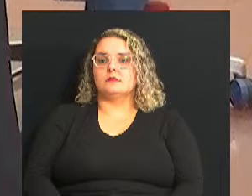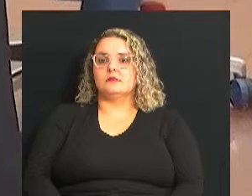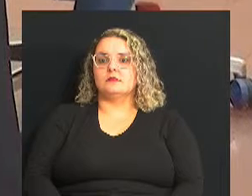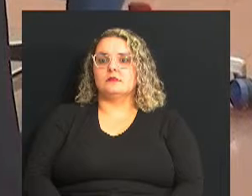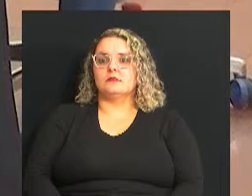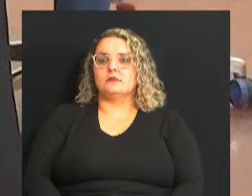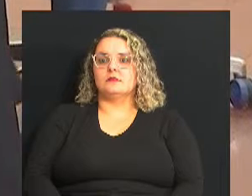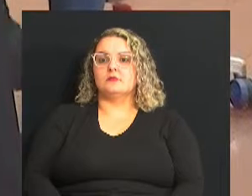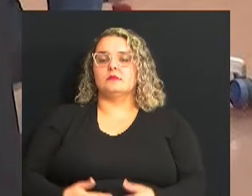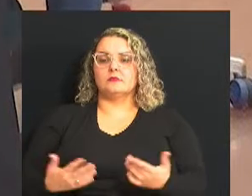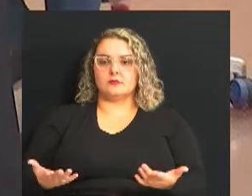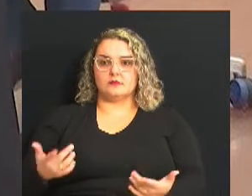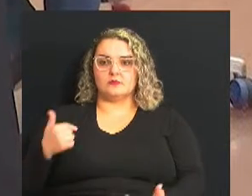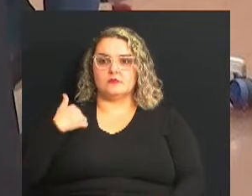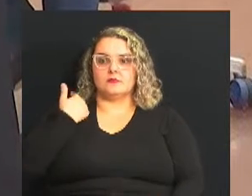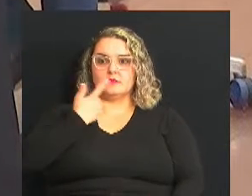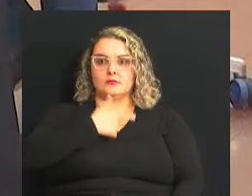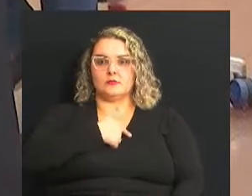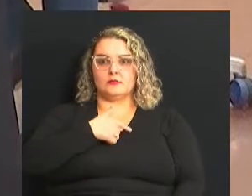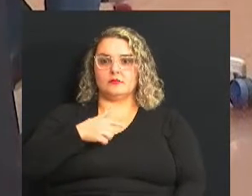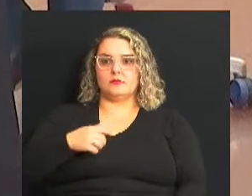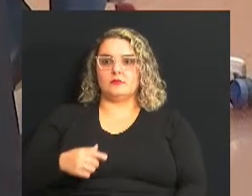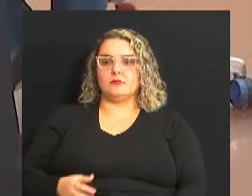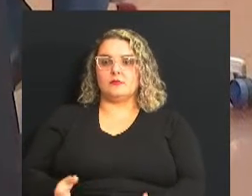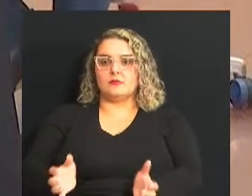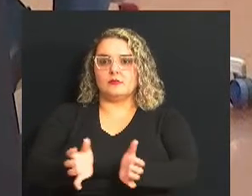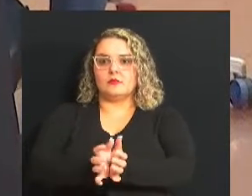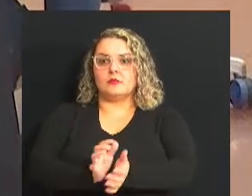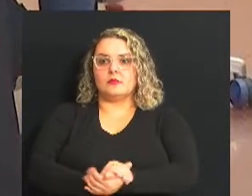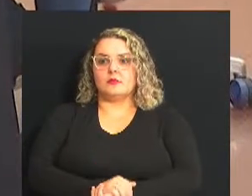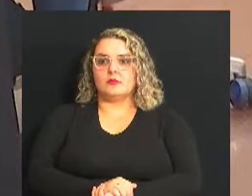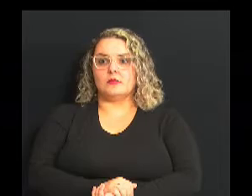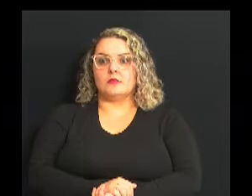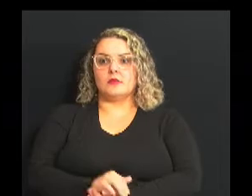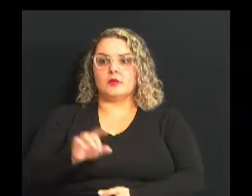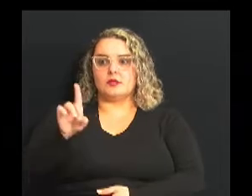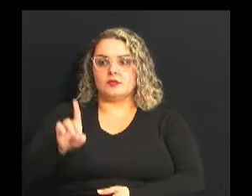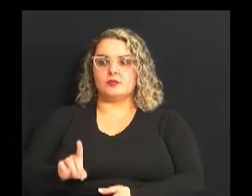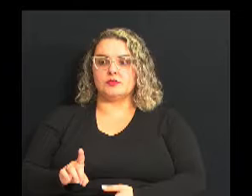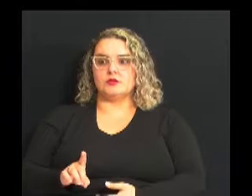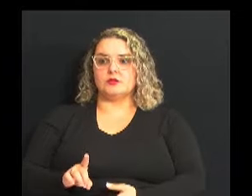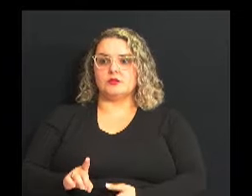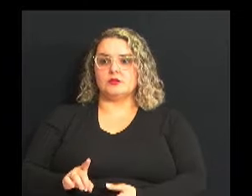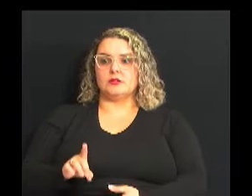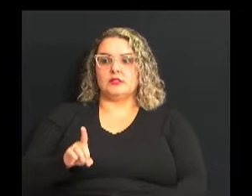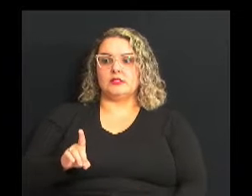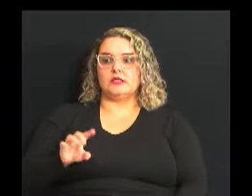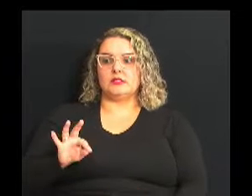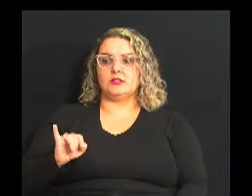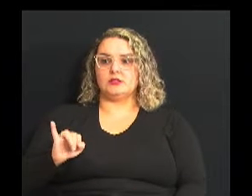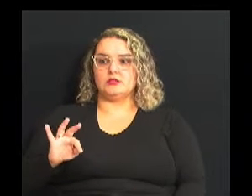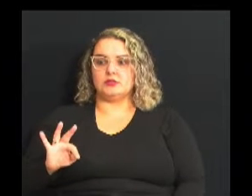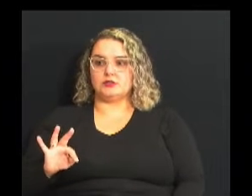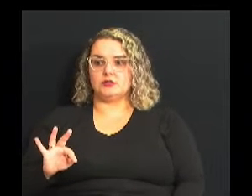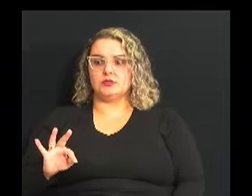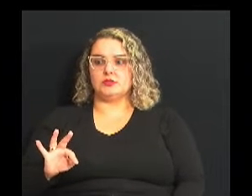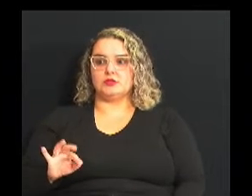Então, nós somos a DETIT, da Diretoria de Tecnologia de Informação de Campinas,